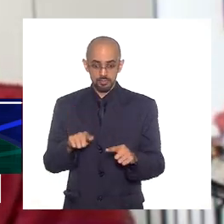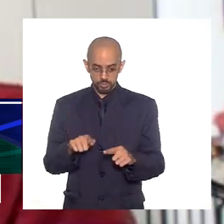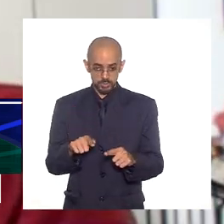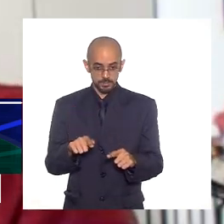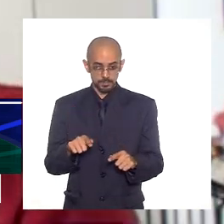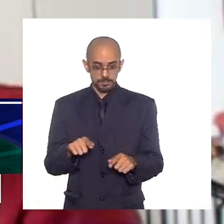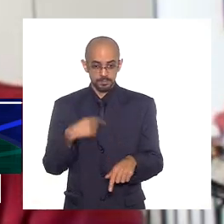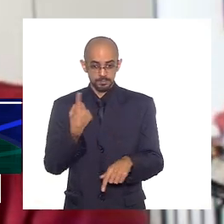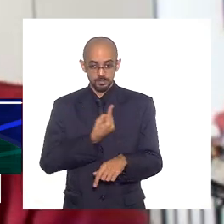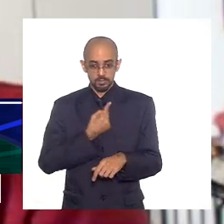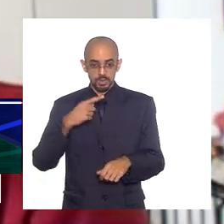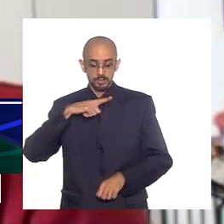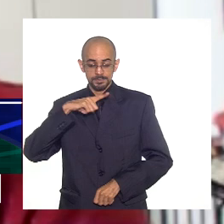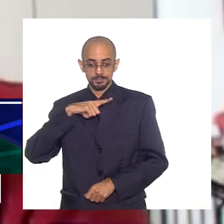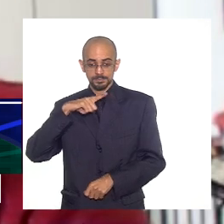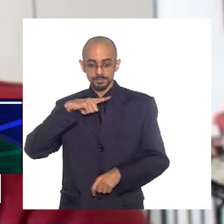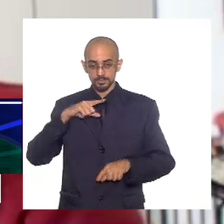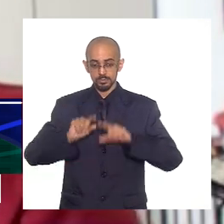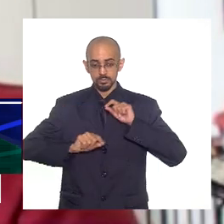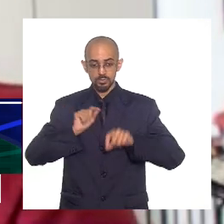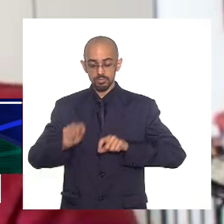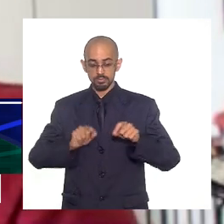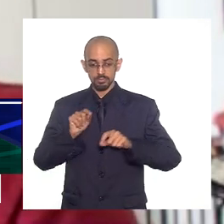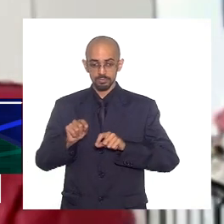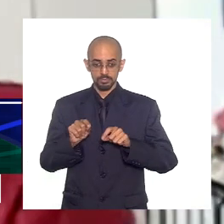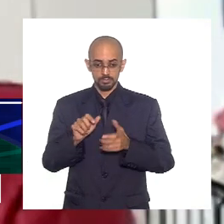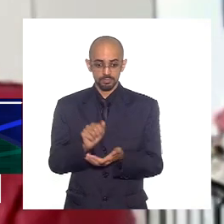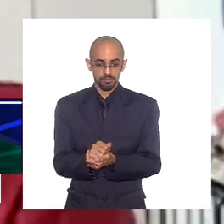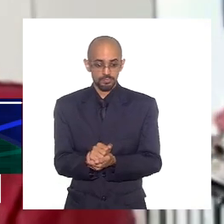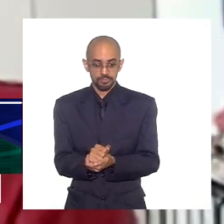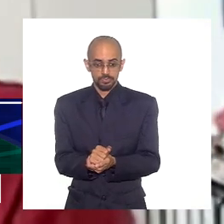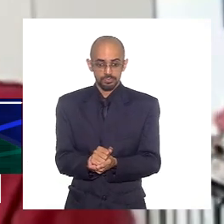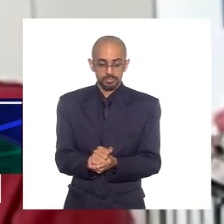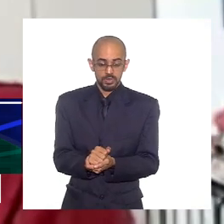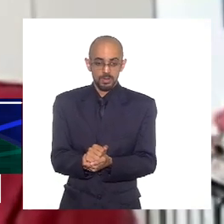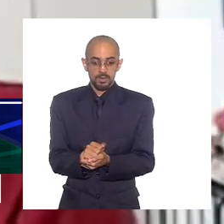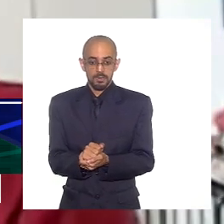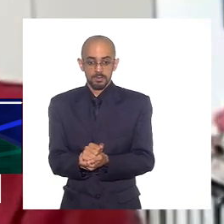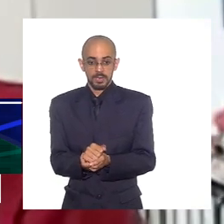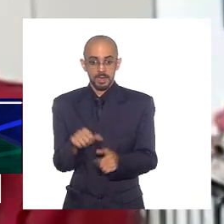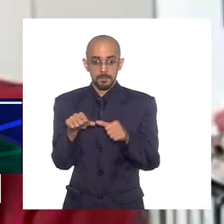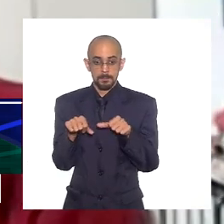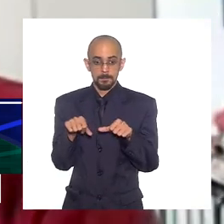gente tem tido grandes índices de inflação, especialmente